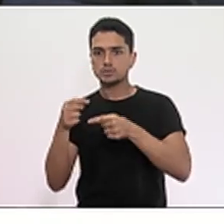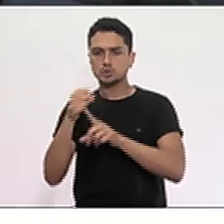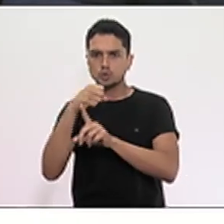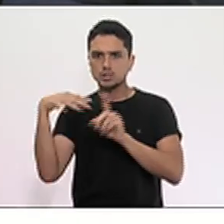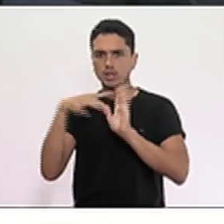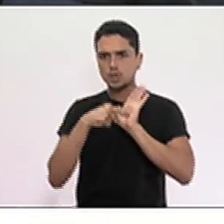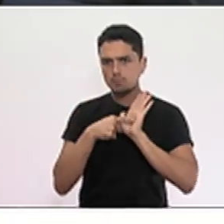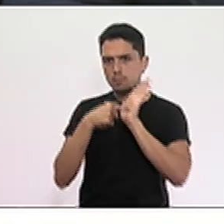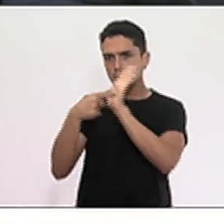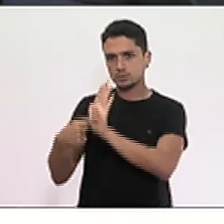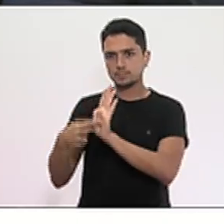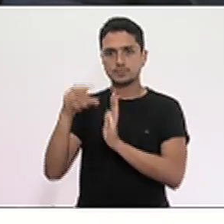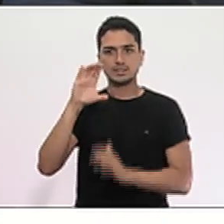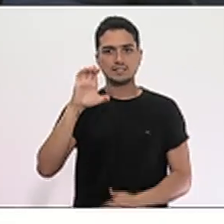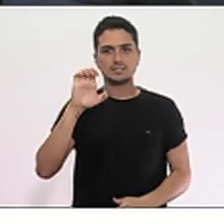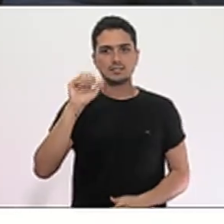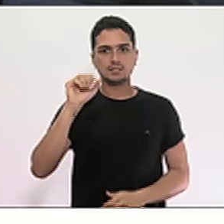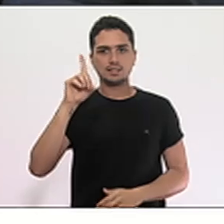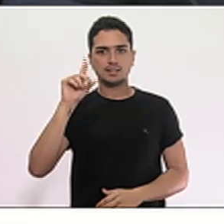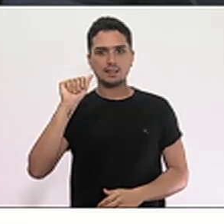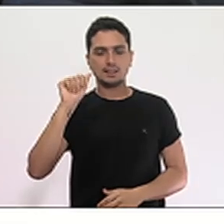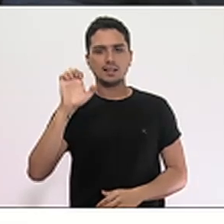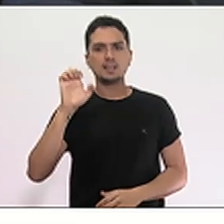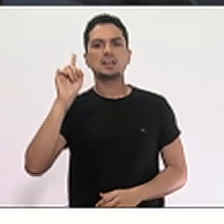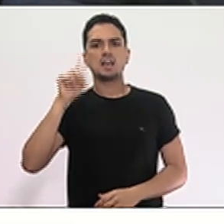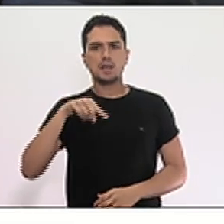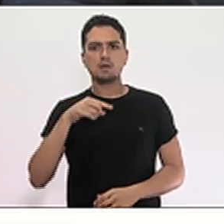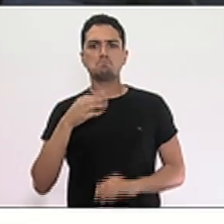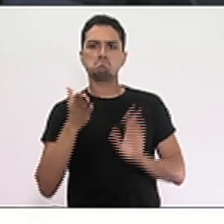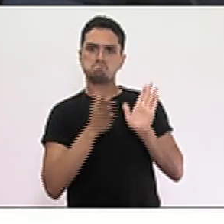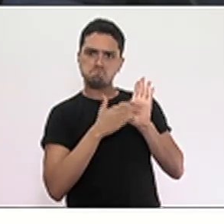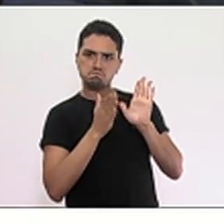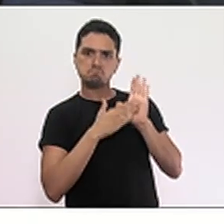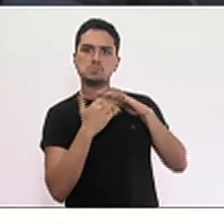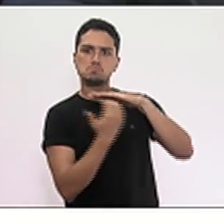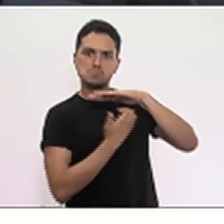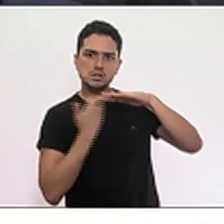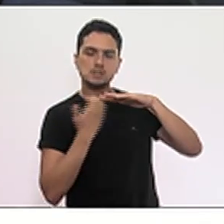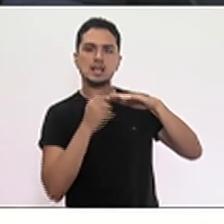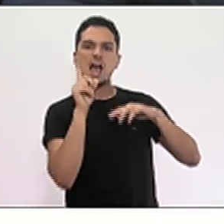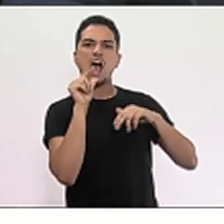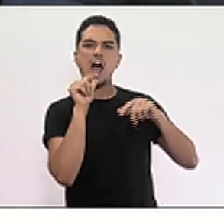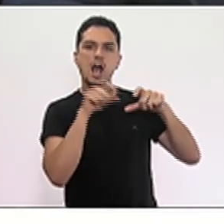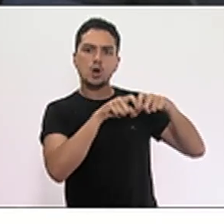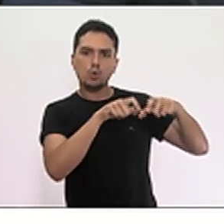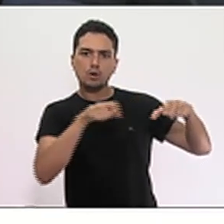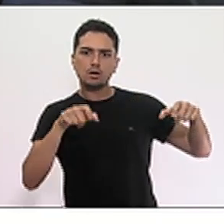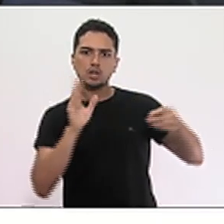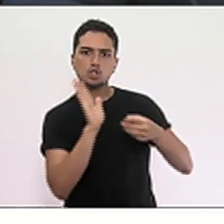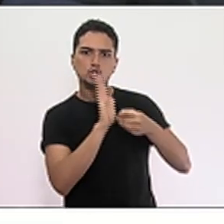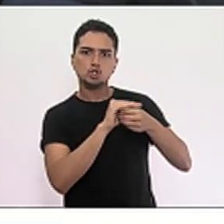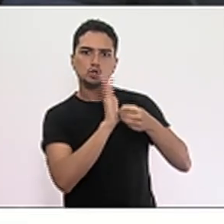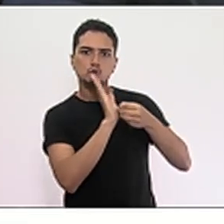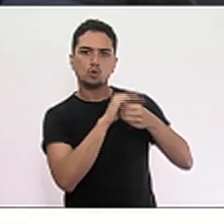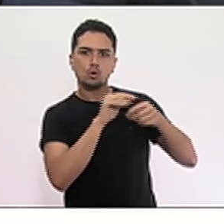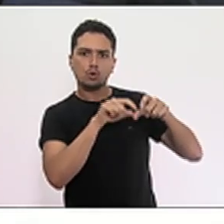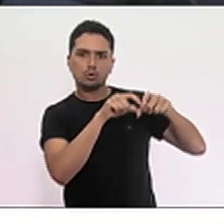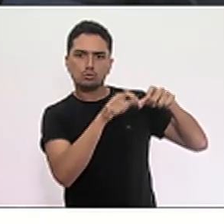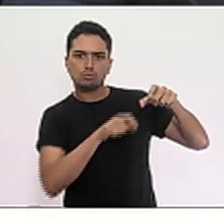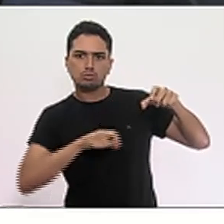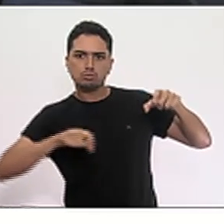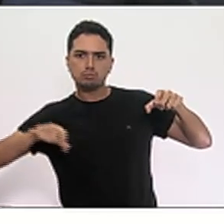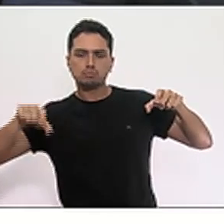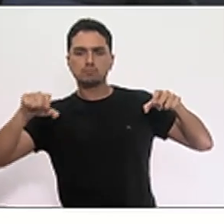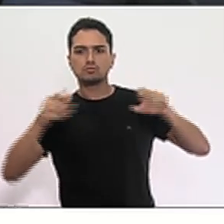a SEDAI é uma empresa viável, uma empresa que tem como levar água e tirar o esgoto da porta da população,